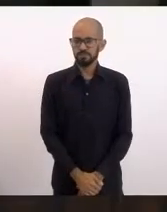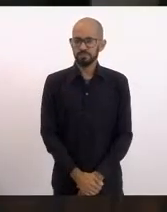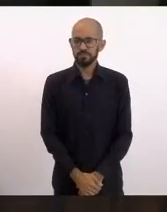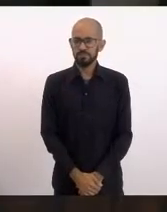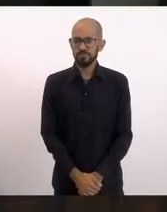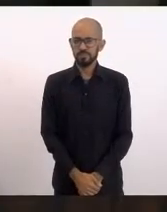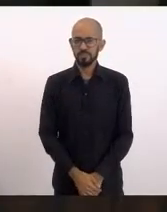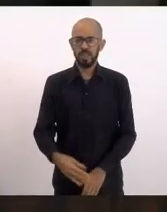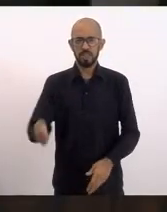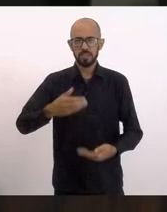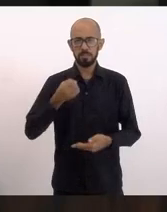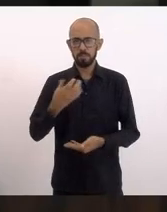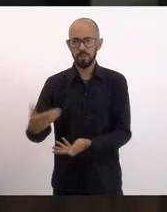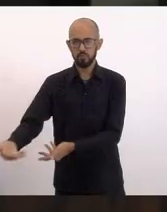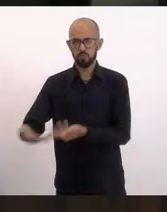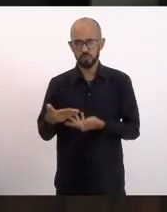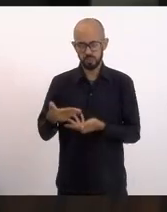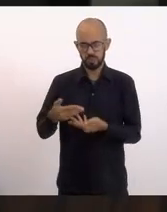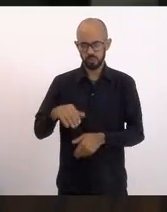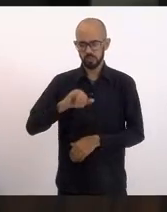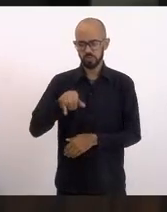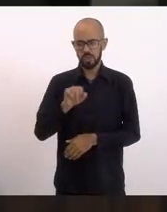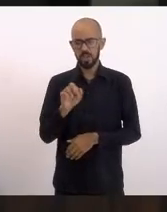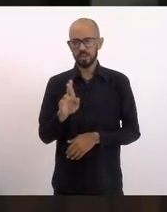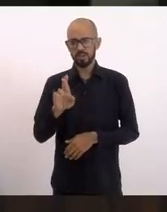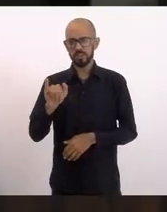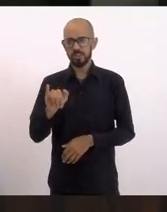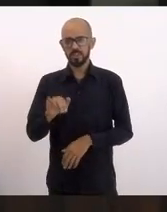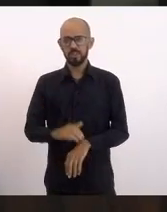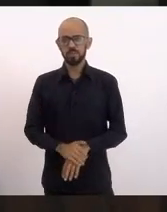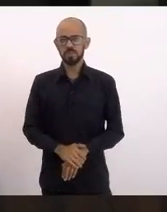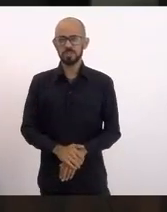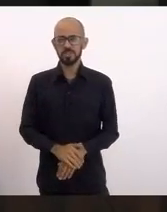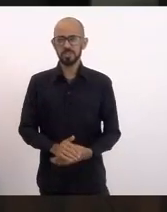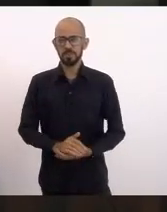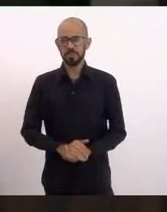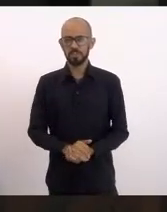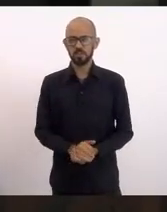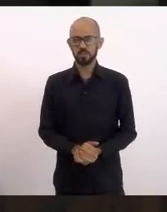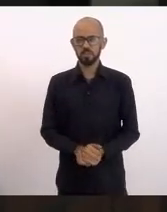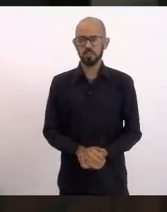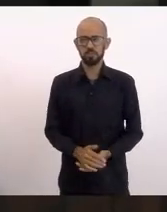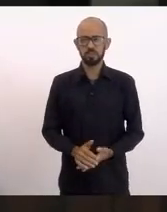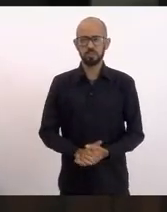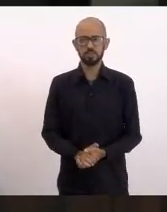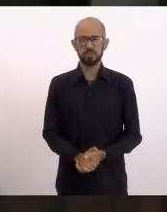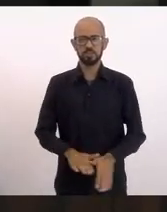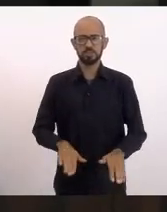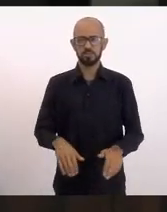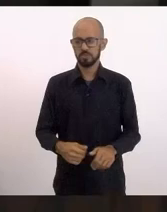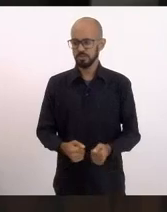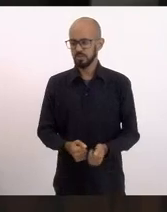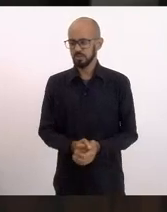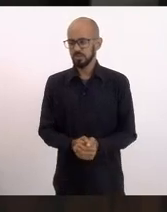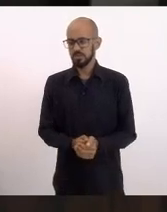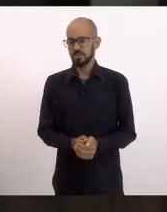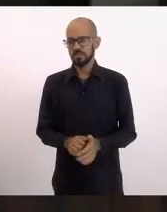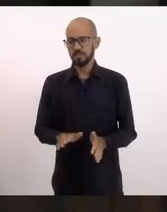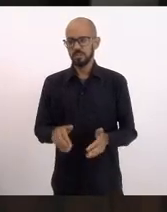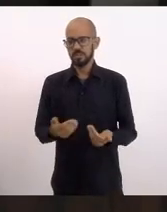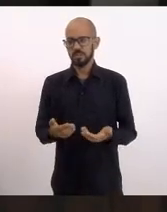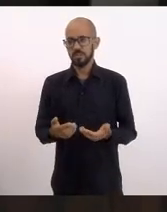Seja bem-vindo, Jari. Deus abençoe o amigo. Queria chamar a atenção dos senhores parlamentares que estão presencial